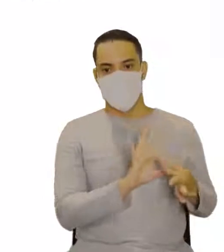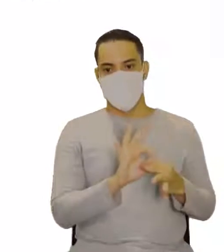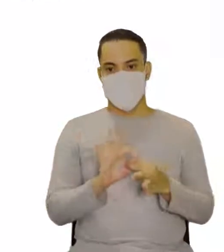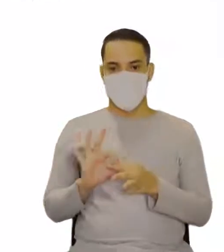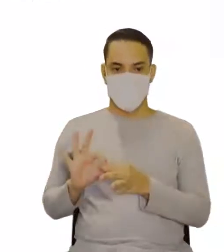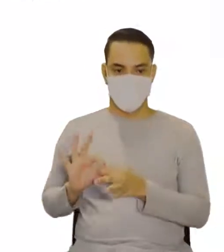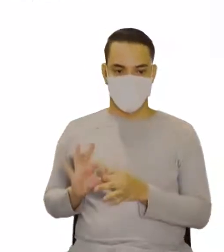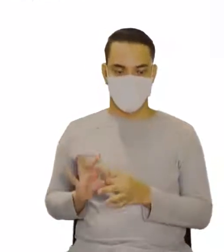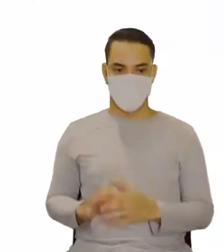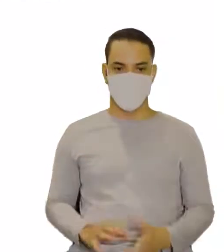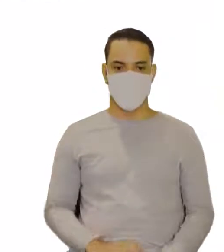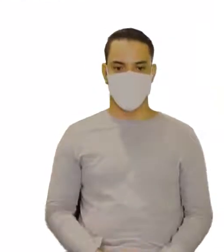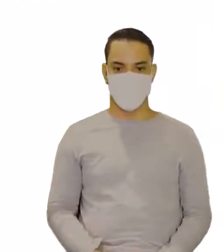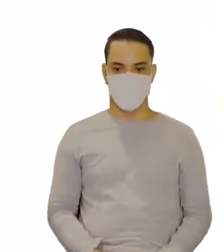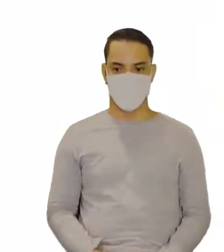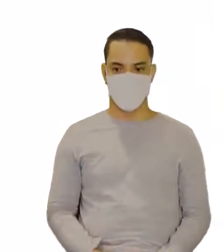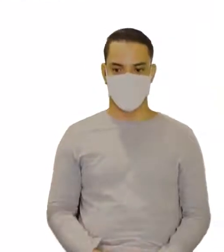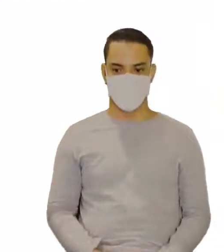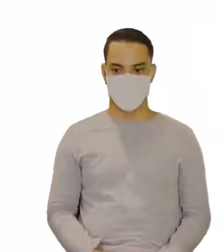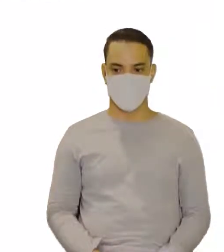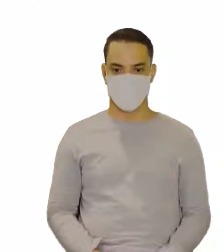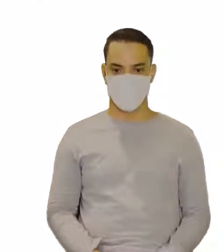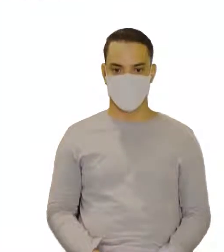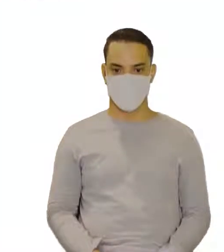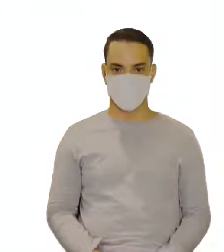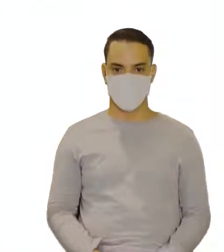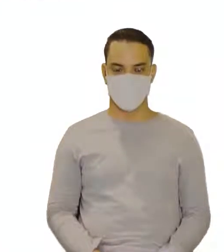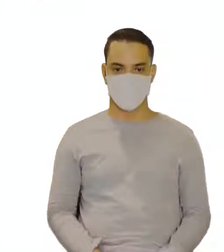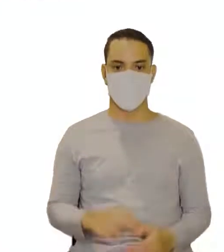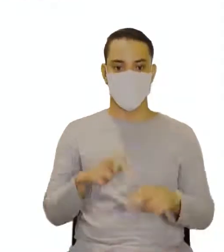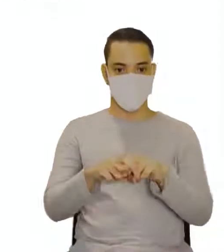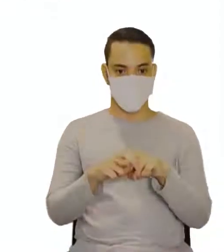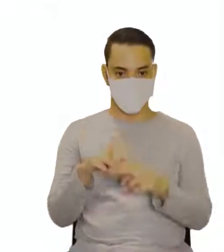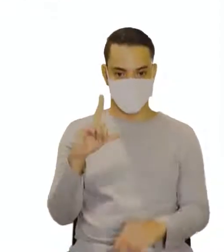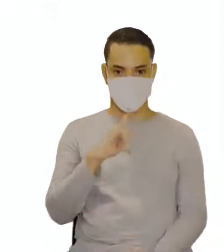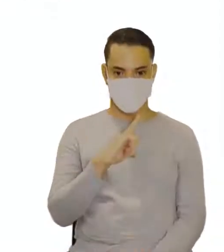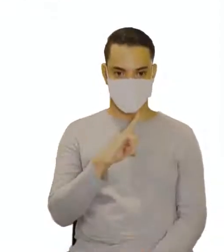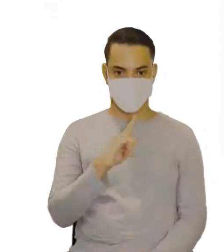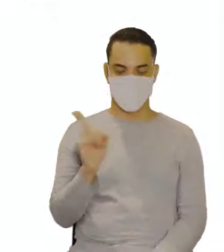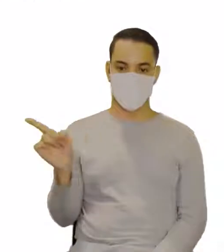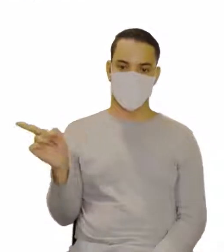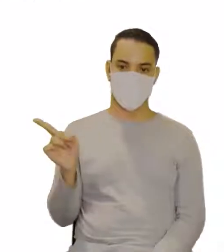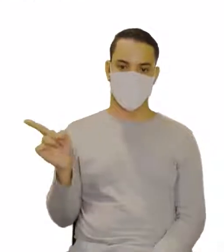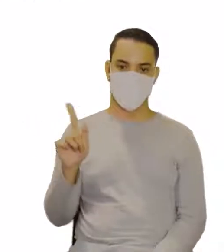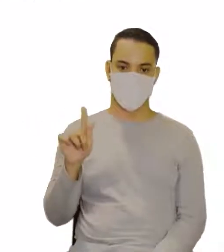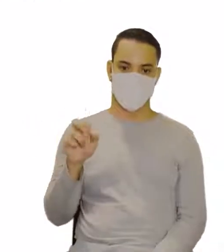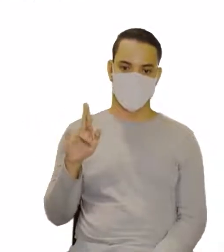é denominado circuito simples. Então, ó, você tem aqui, ó, tá aqui o gerador,